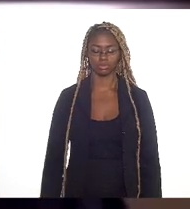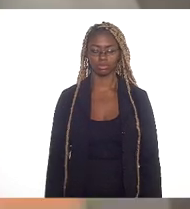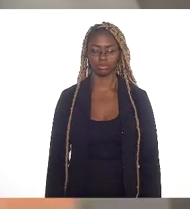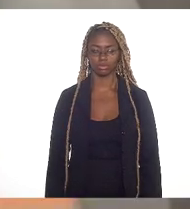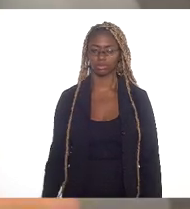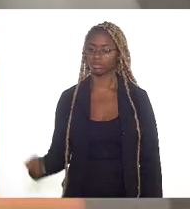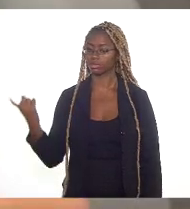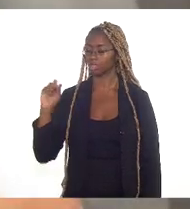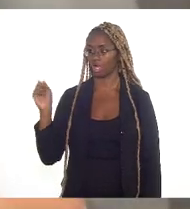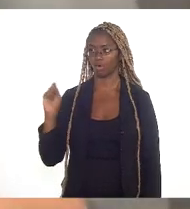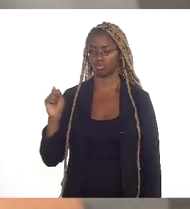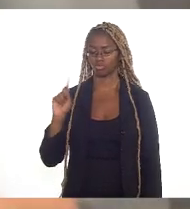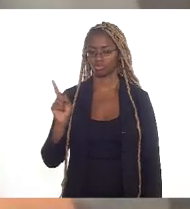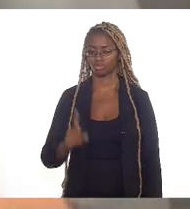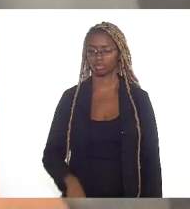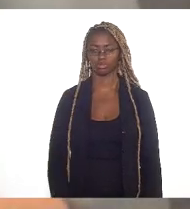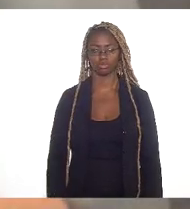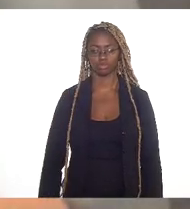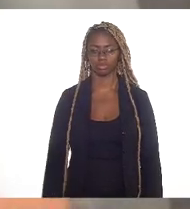Voto não, presidente.